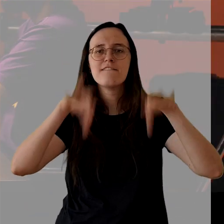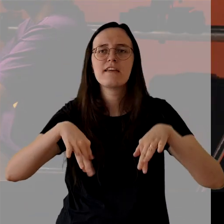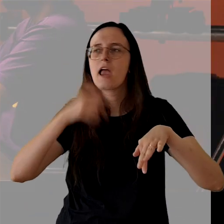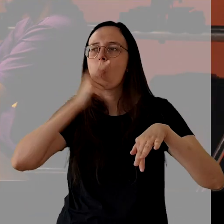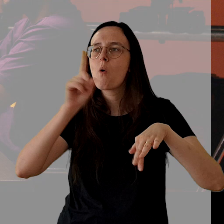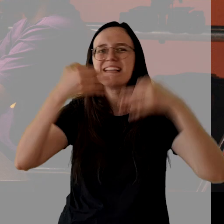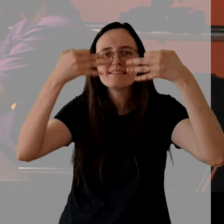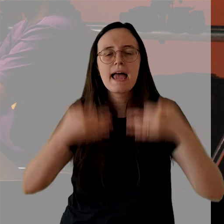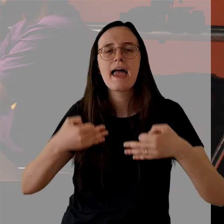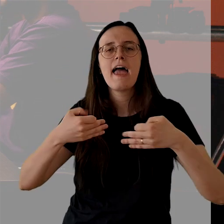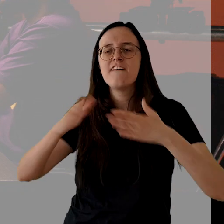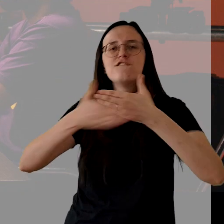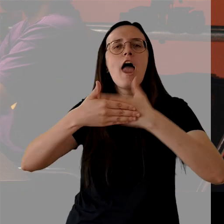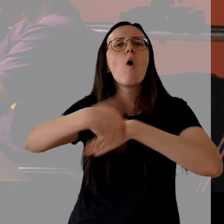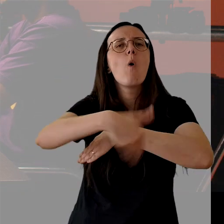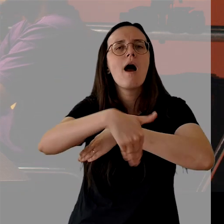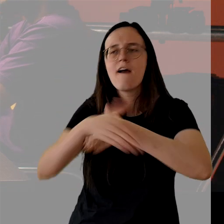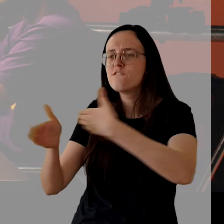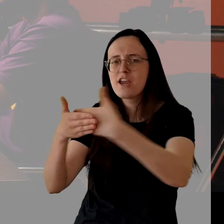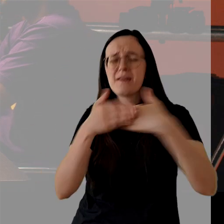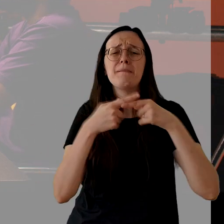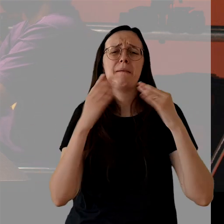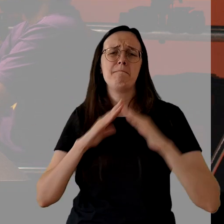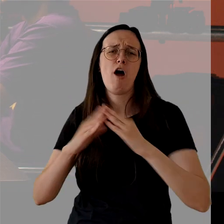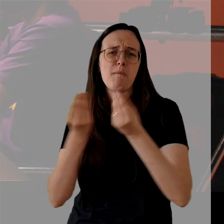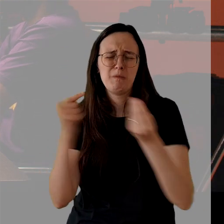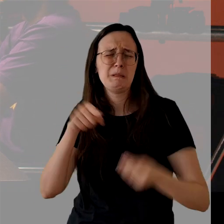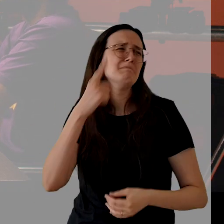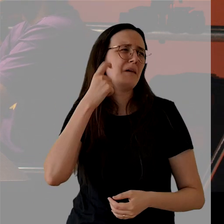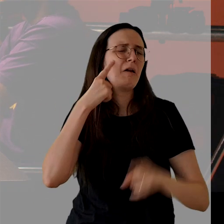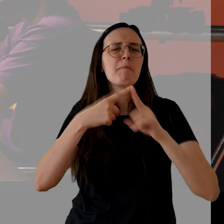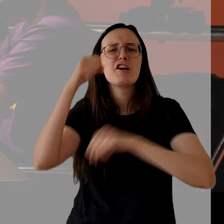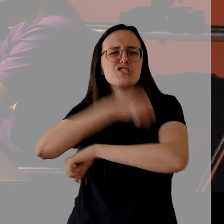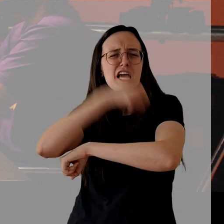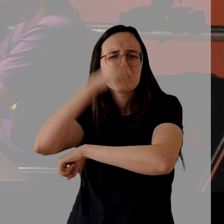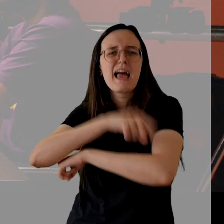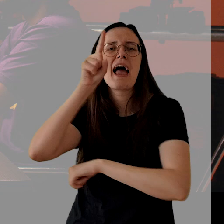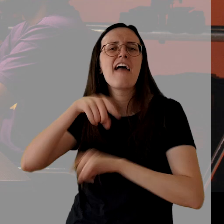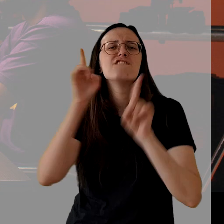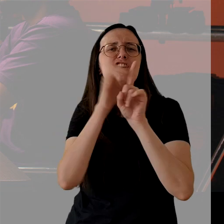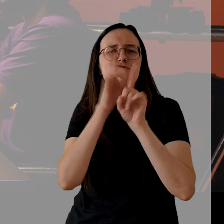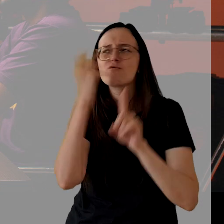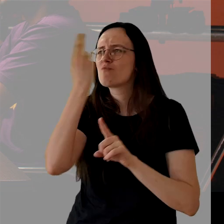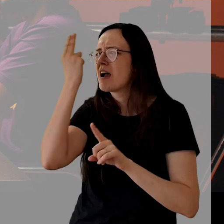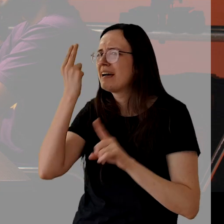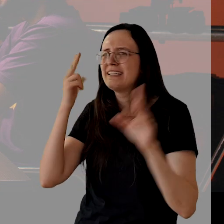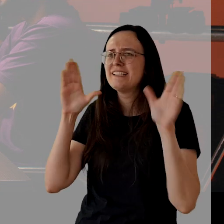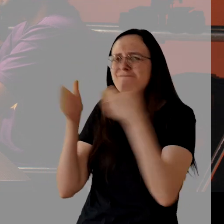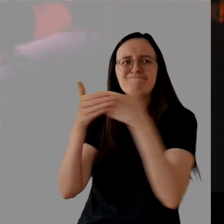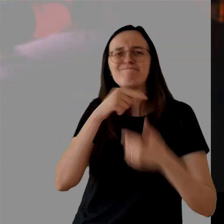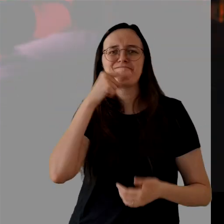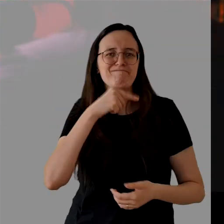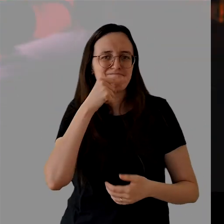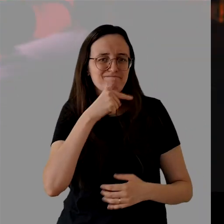morador. E fazia bastante barulho, porque era janela de vidro, se eu não me engano. Isso, né? aham. Eram janelas de vidro, então não tinha como isolar muito bem. Sim, Eu lembro